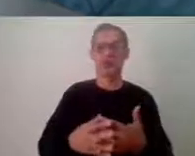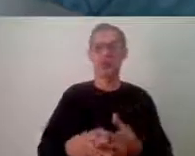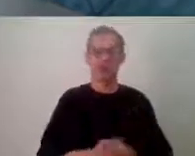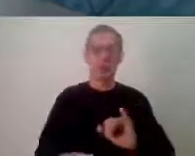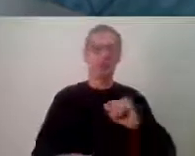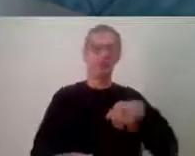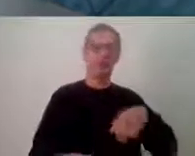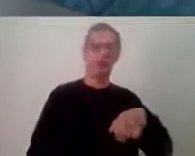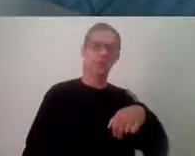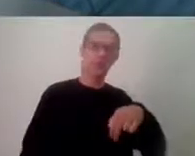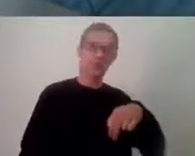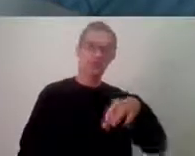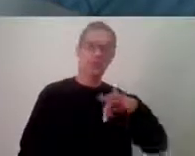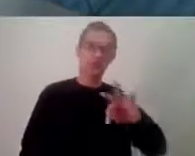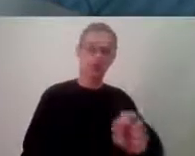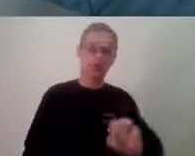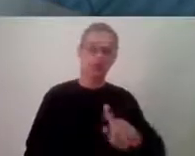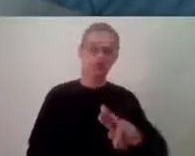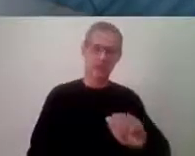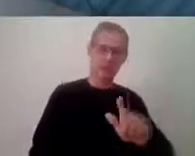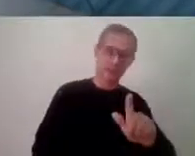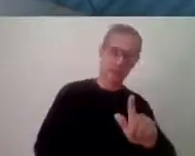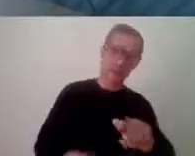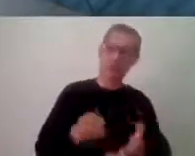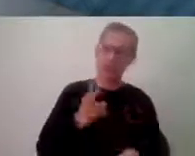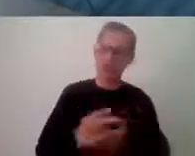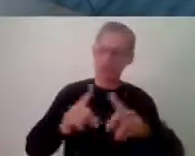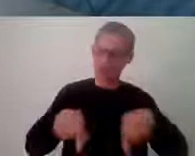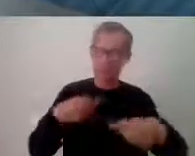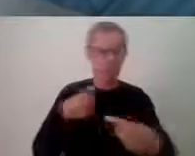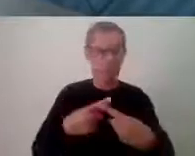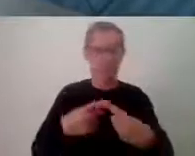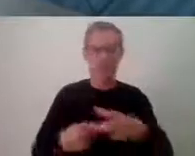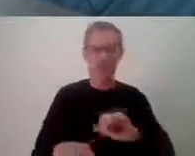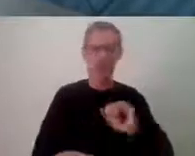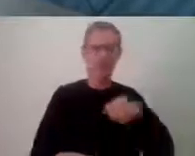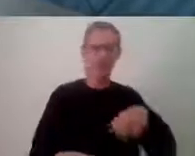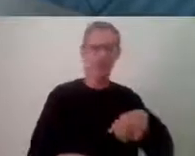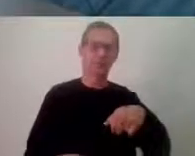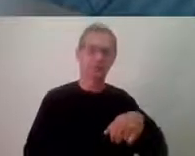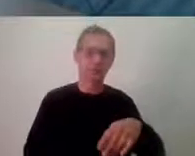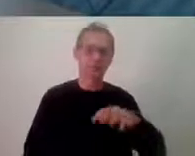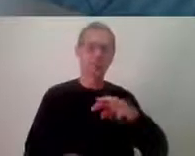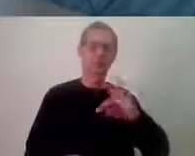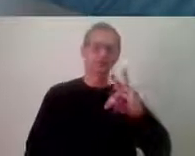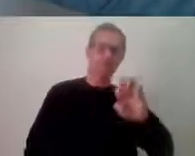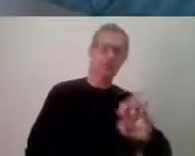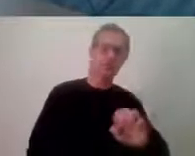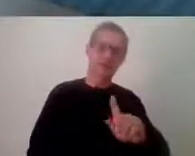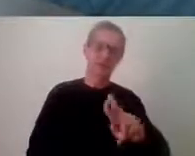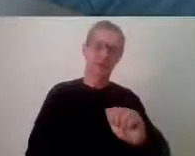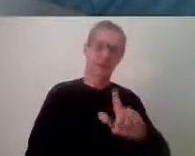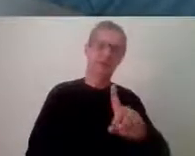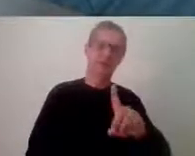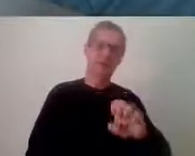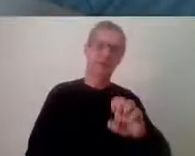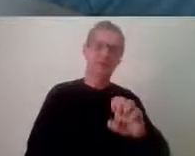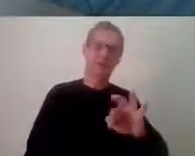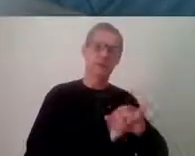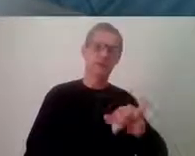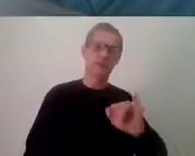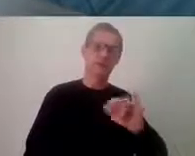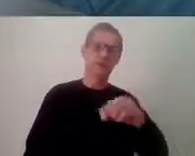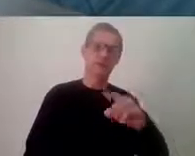integral definida sempre é uma área? Que não é. Porque a integral definida, ela surgiu, a sua definição, né,